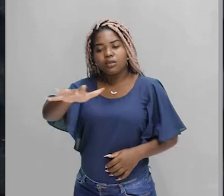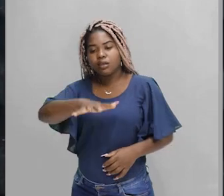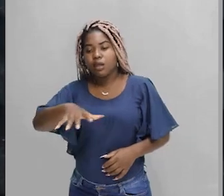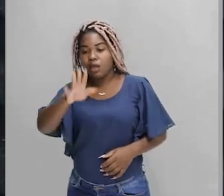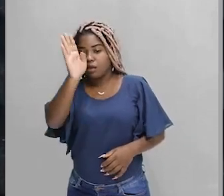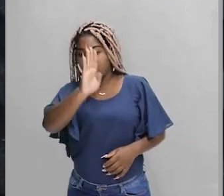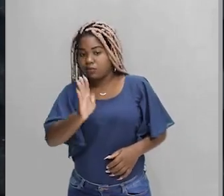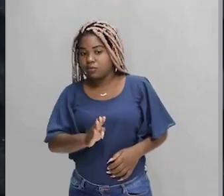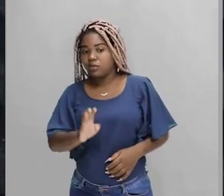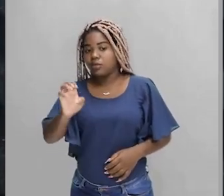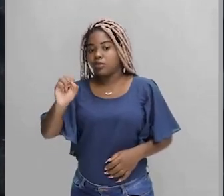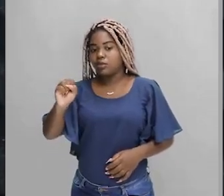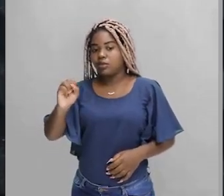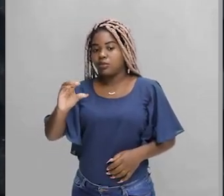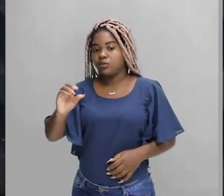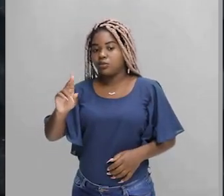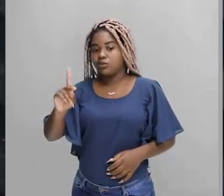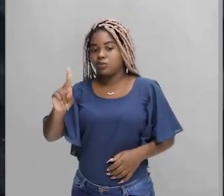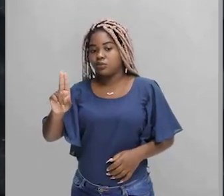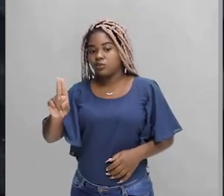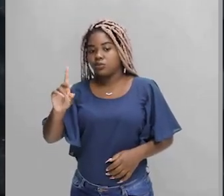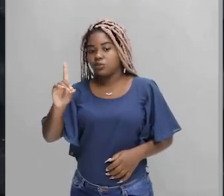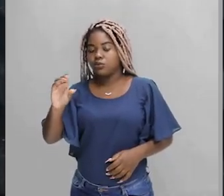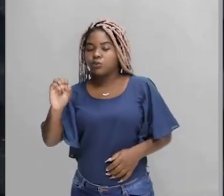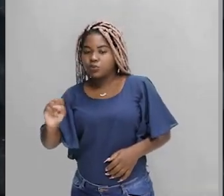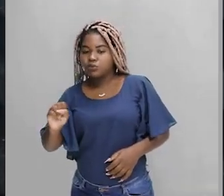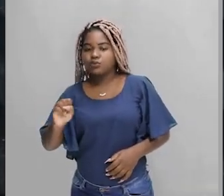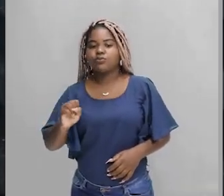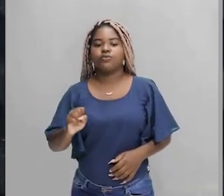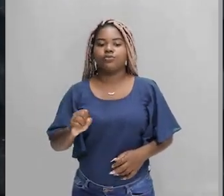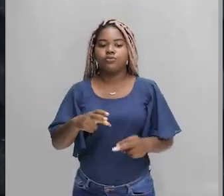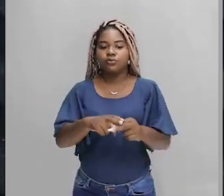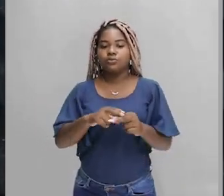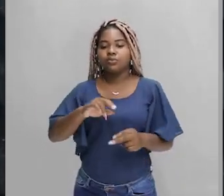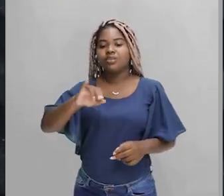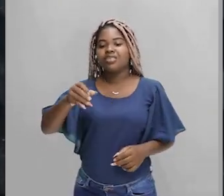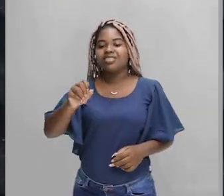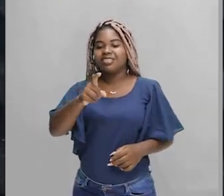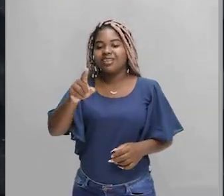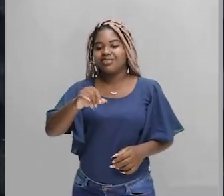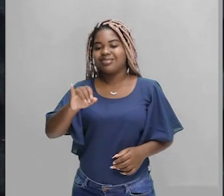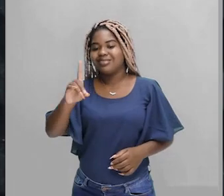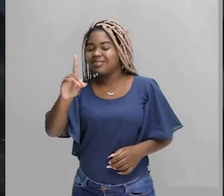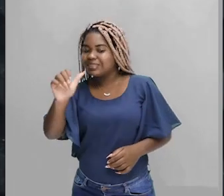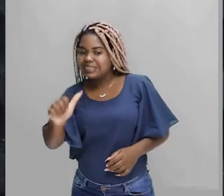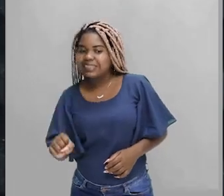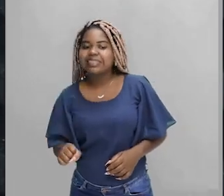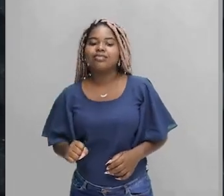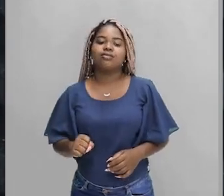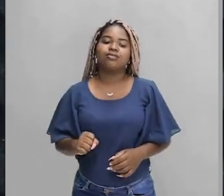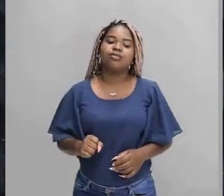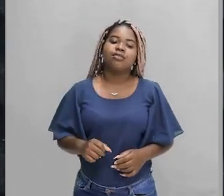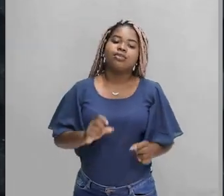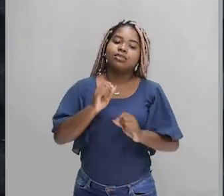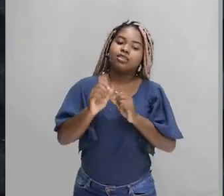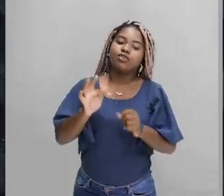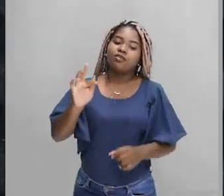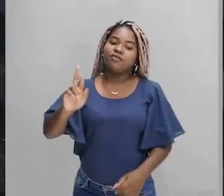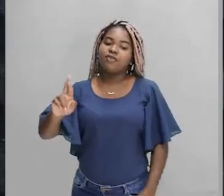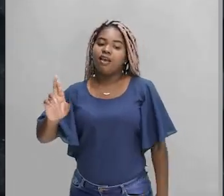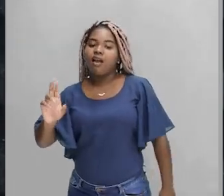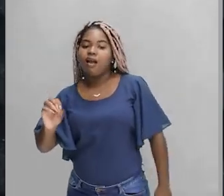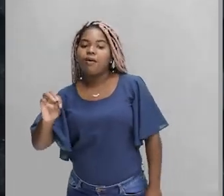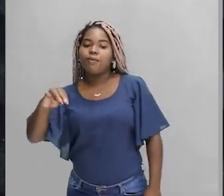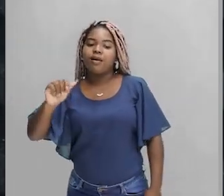de escudo cristalino. Esses terrenos abrigam importantes jazidas minerais, de minerais metálicos como ferro,